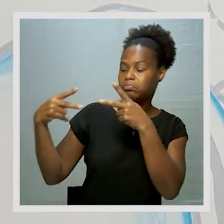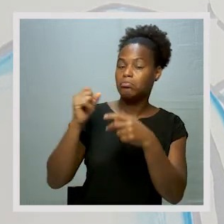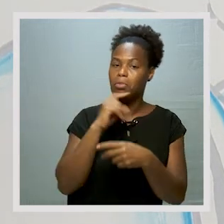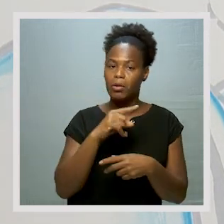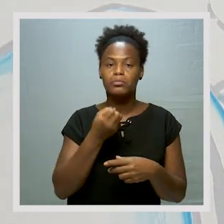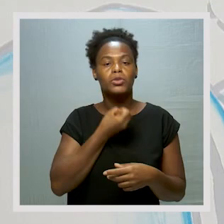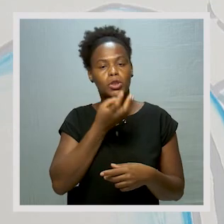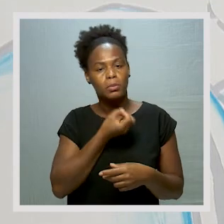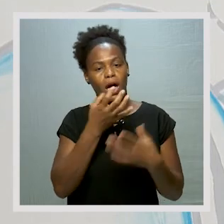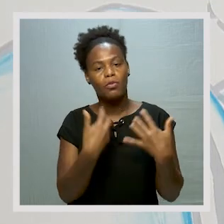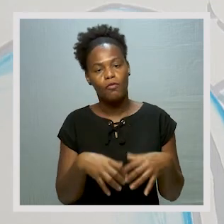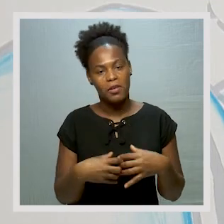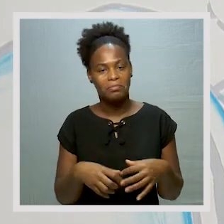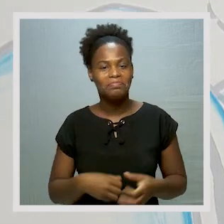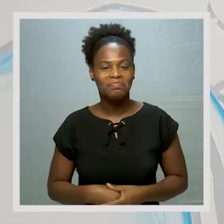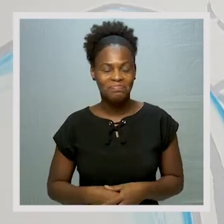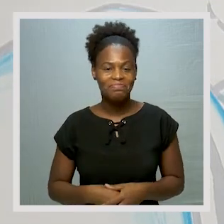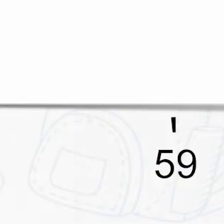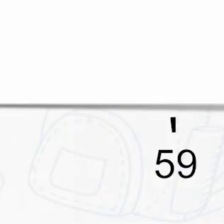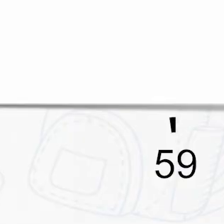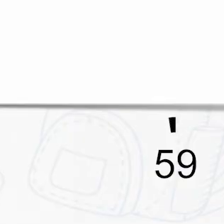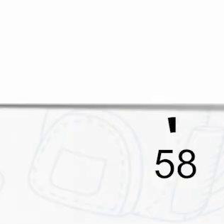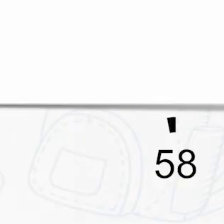para esclarecerem as dúvidas.